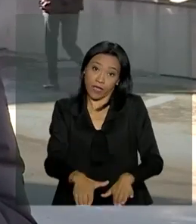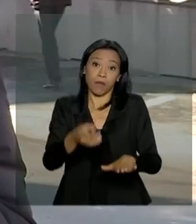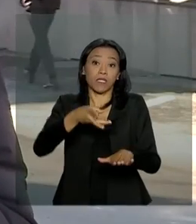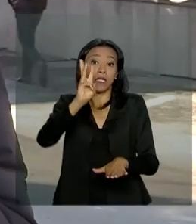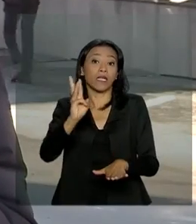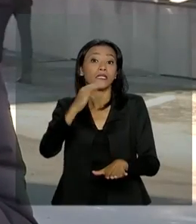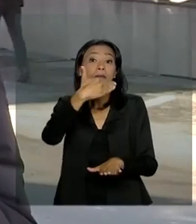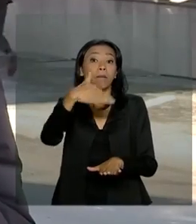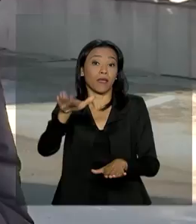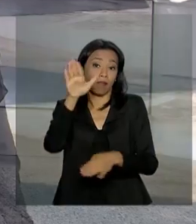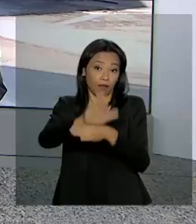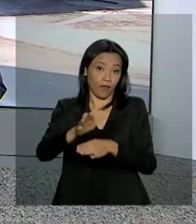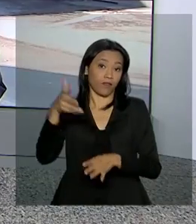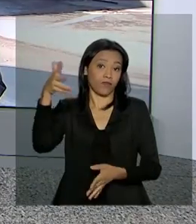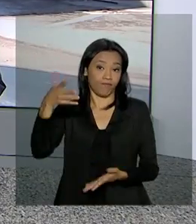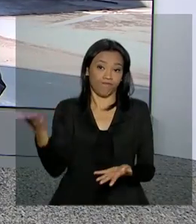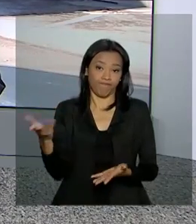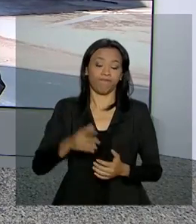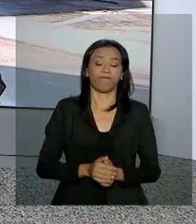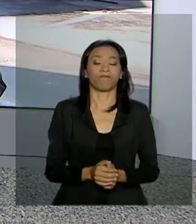com vocês aí no Brasil.